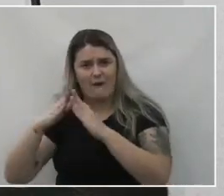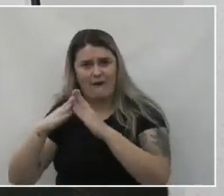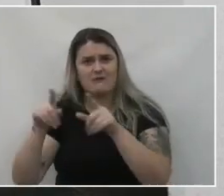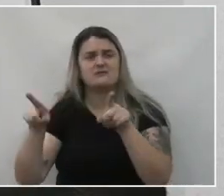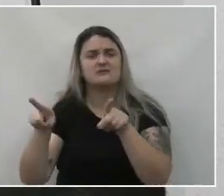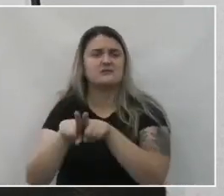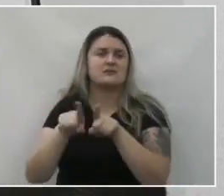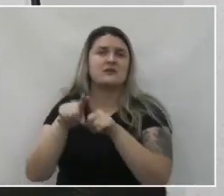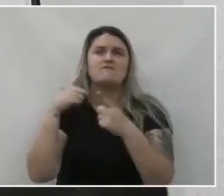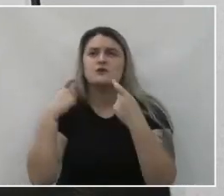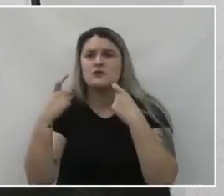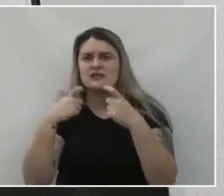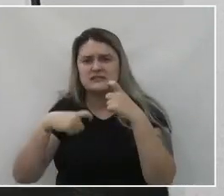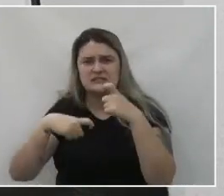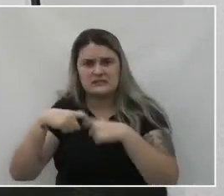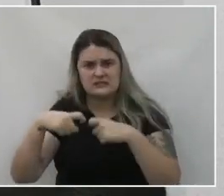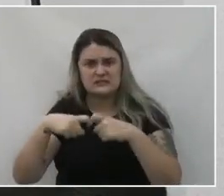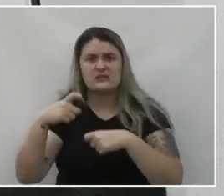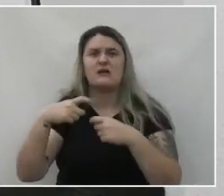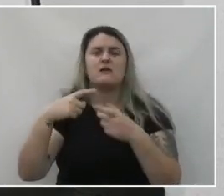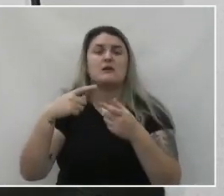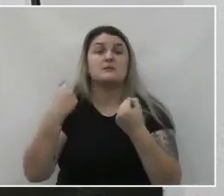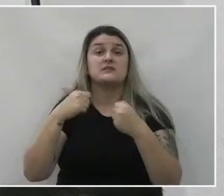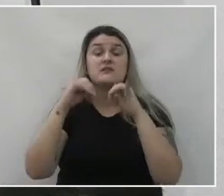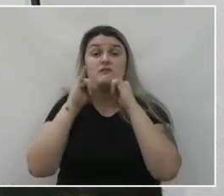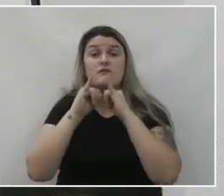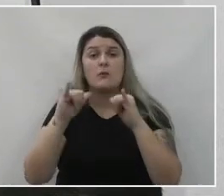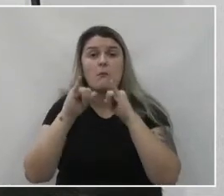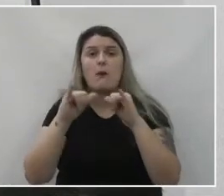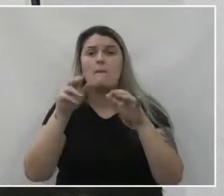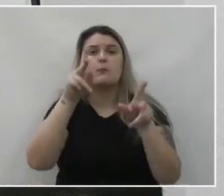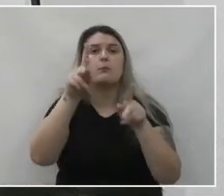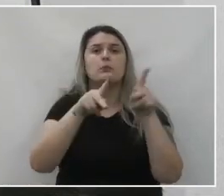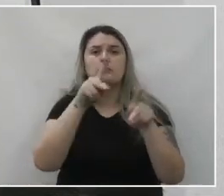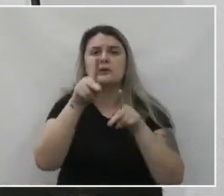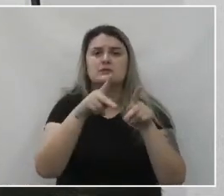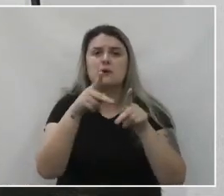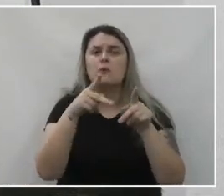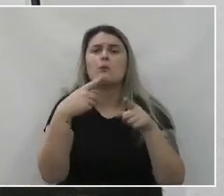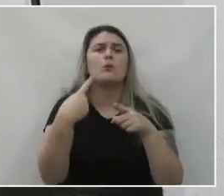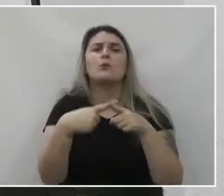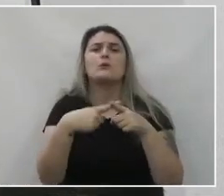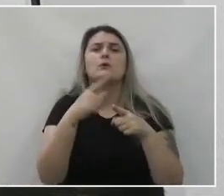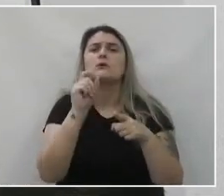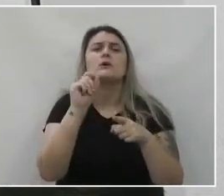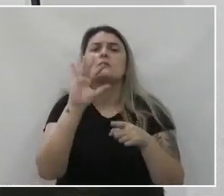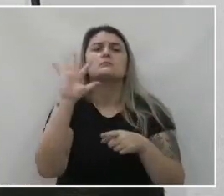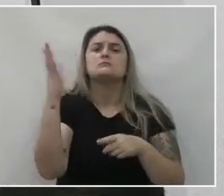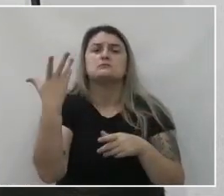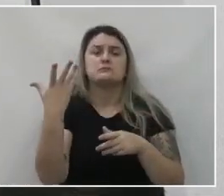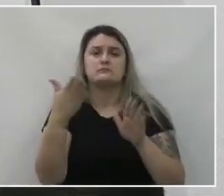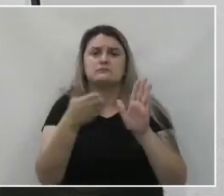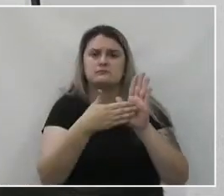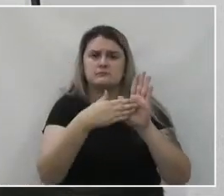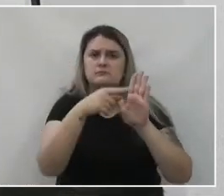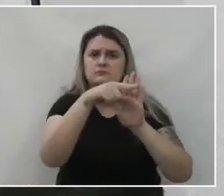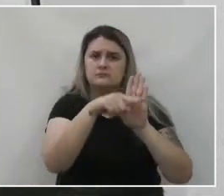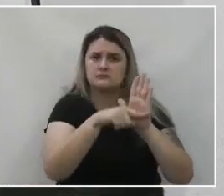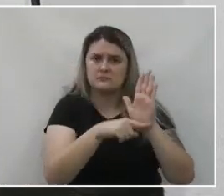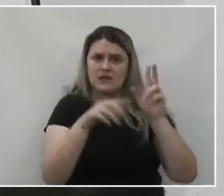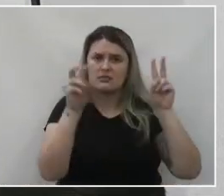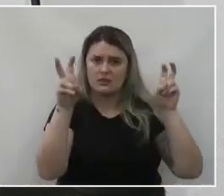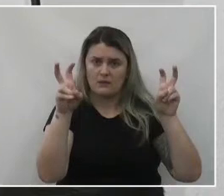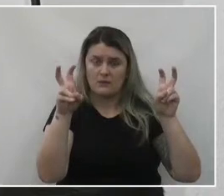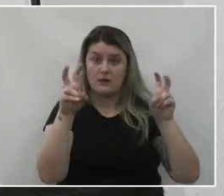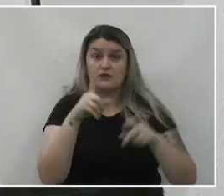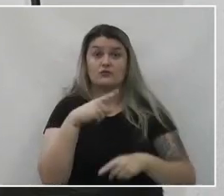e atividades efetivas que informem e formem a população sobre a pauta da violência. É necessário, finalmente,